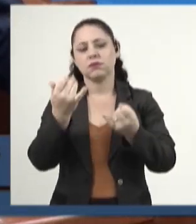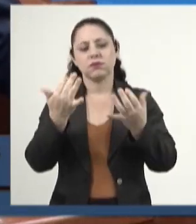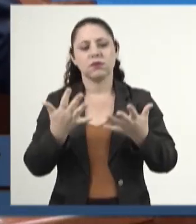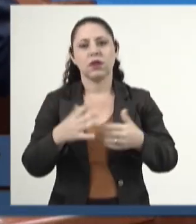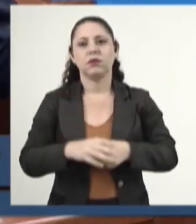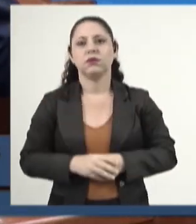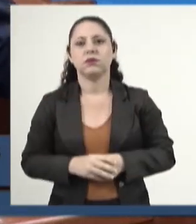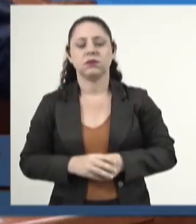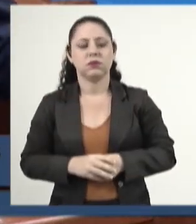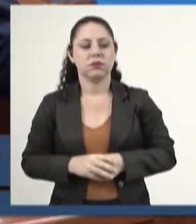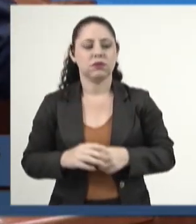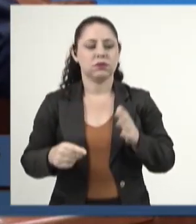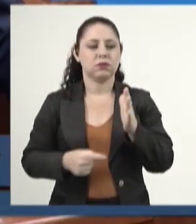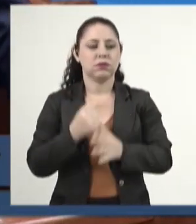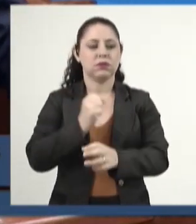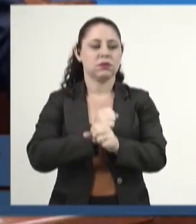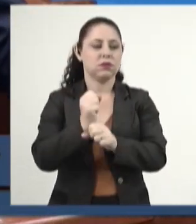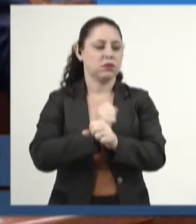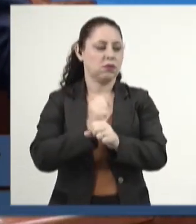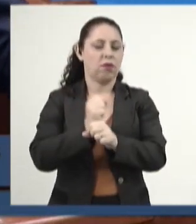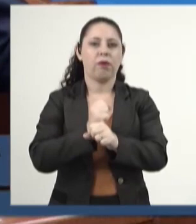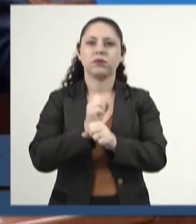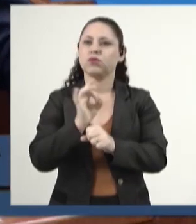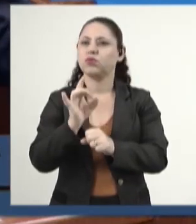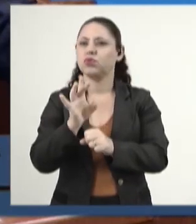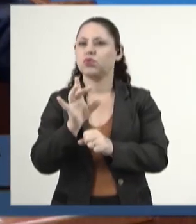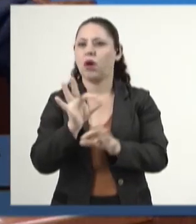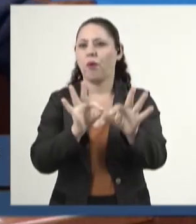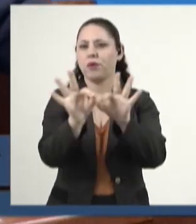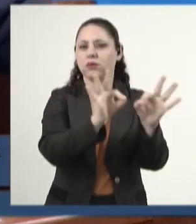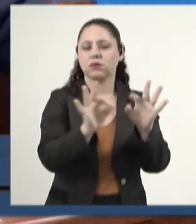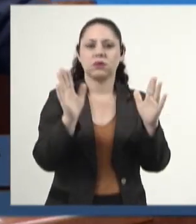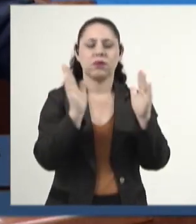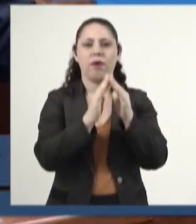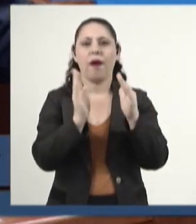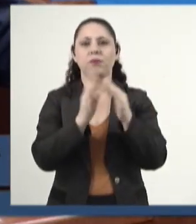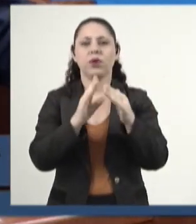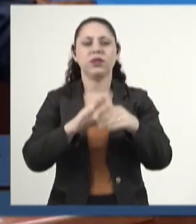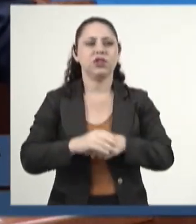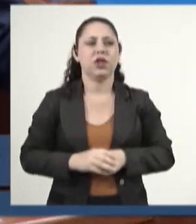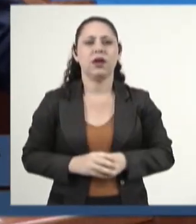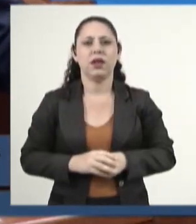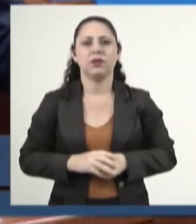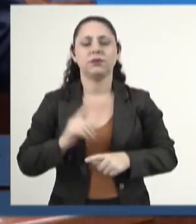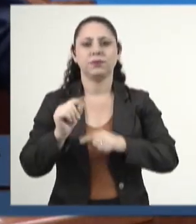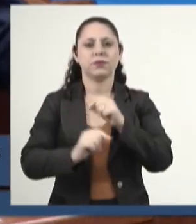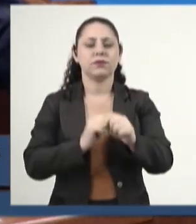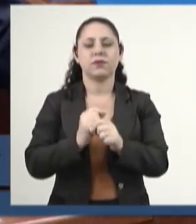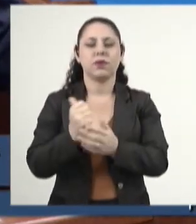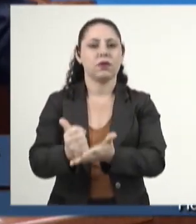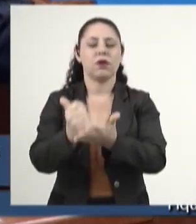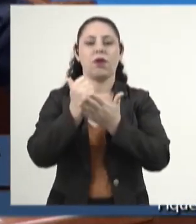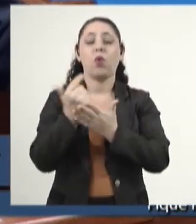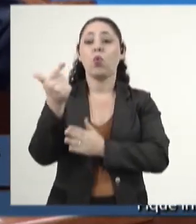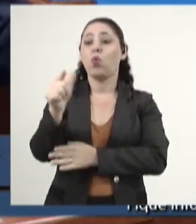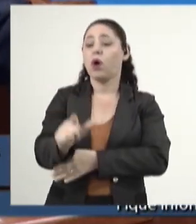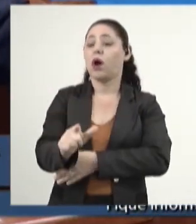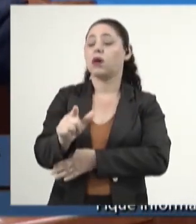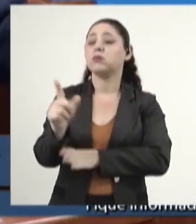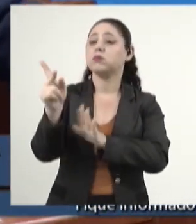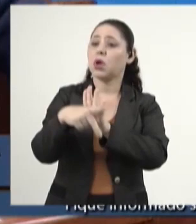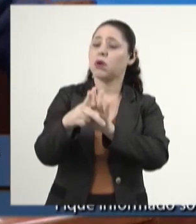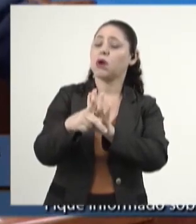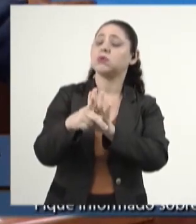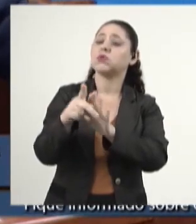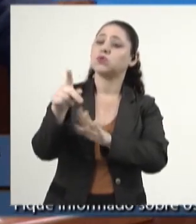aqui. O primeiro ano do governo Lula não foi só para arrumar casa. Foi também para trazer de volta programas sociais